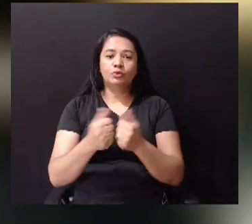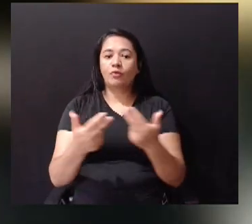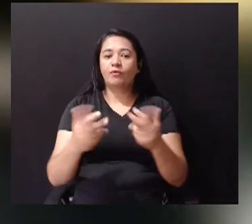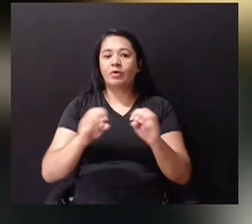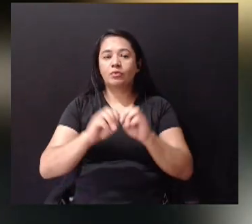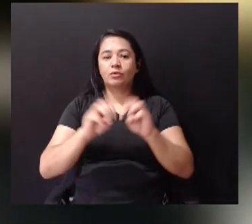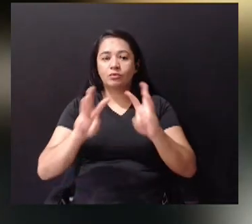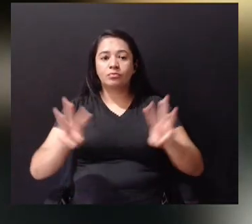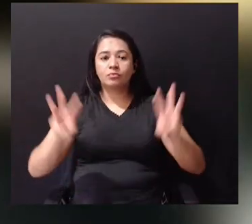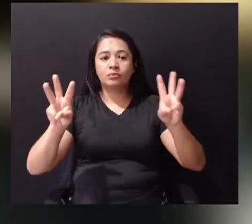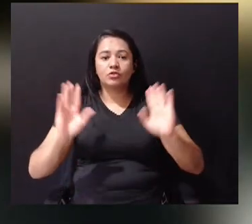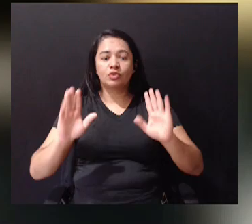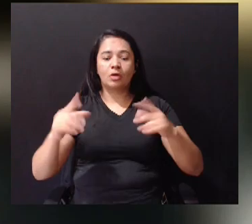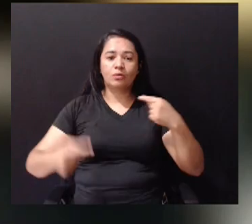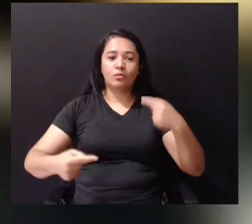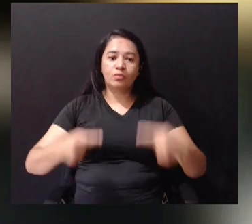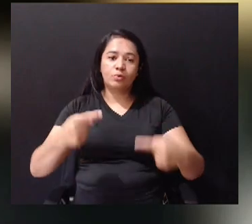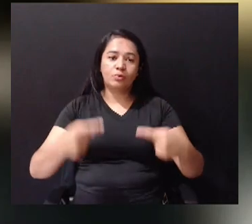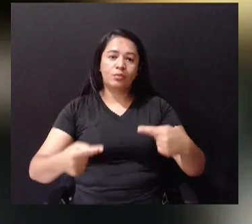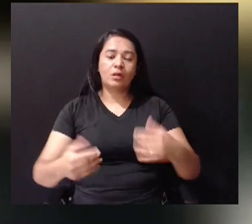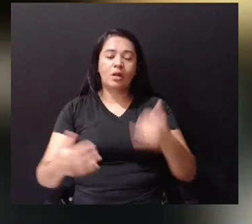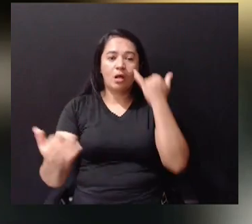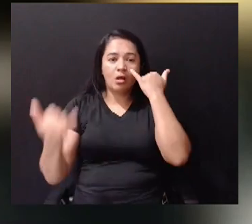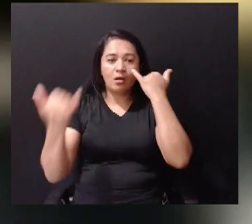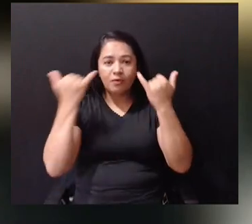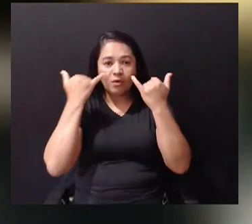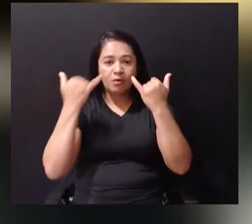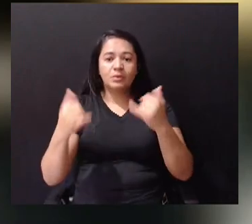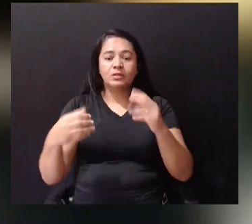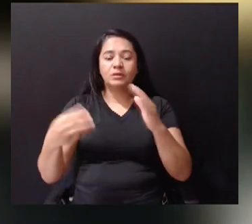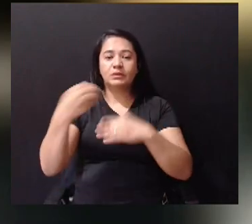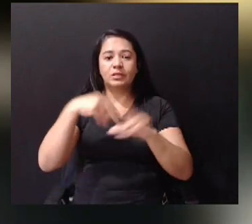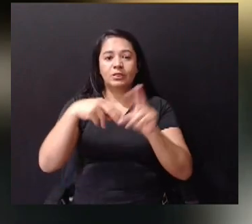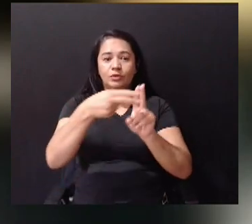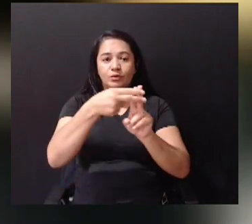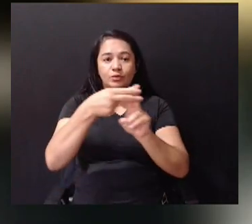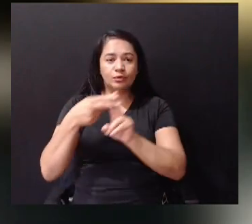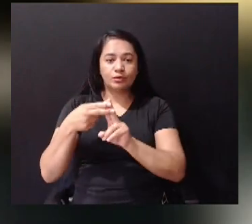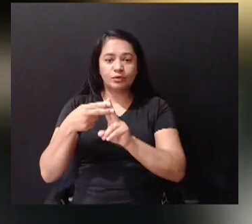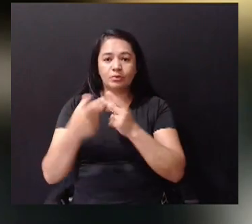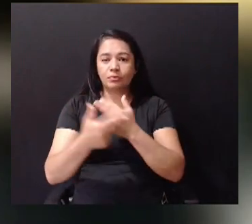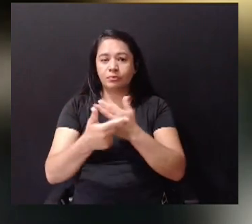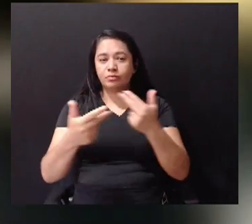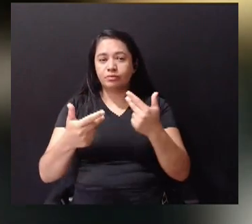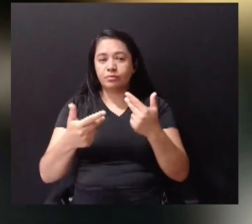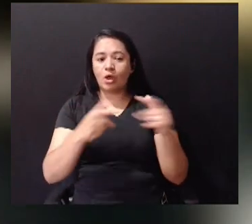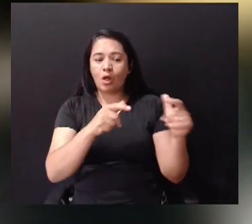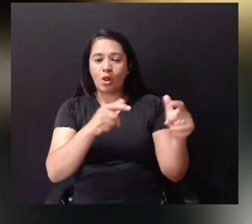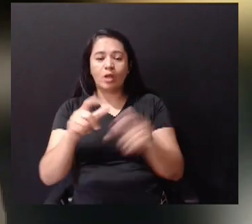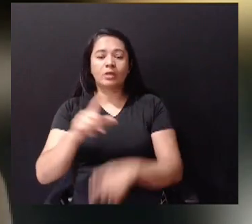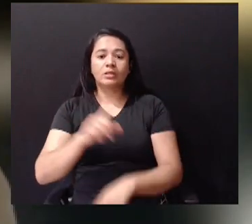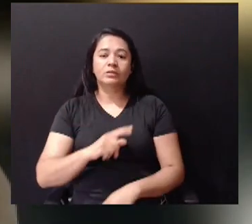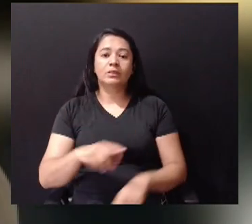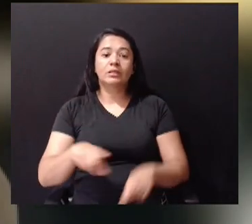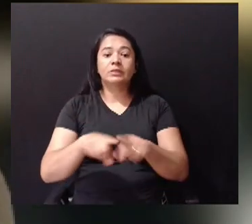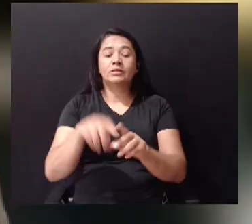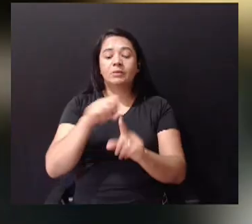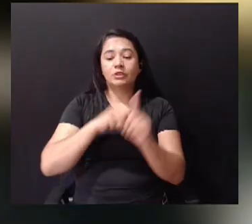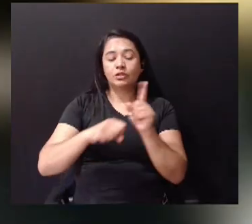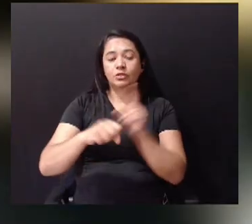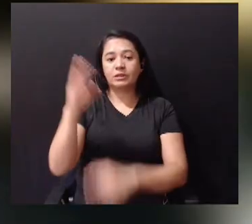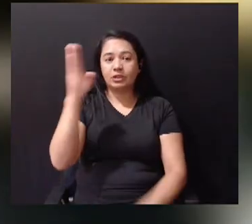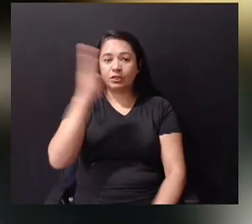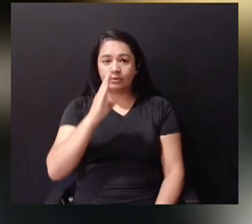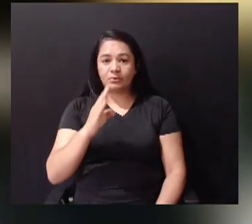isso, informações no próprio SUS, das inúmeras instituições que tem, ou da própria Sociedade Brasileira de Oncologia Pediátrica tem